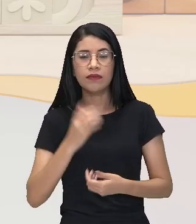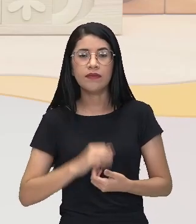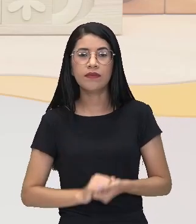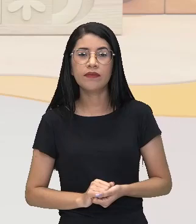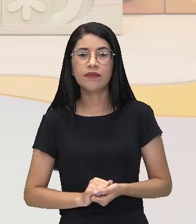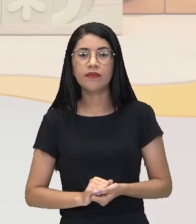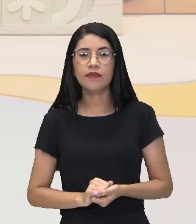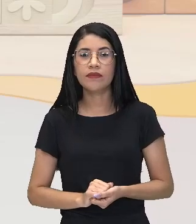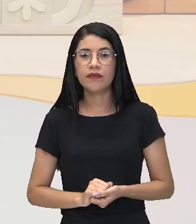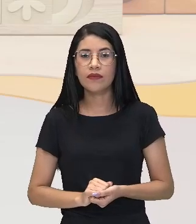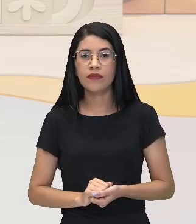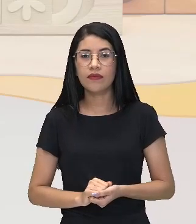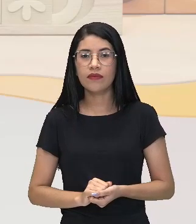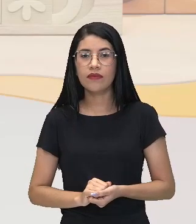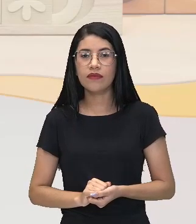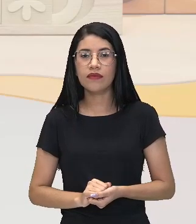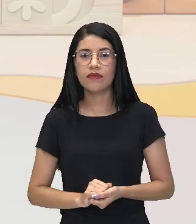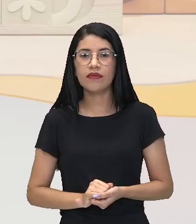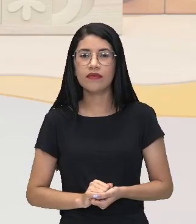certo?